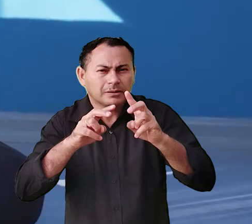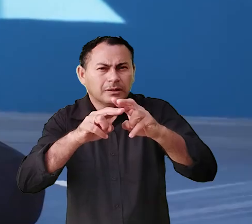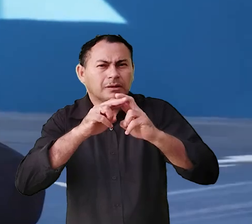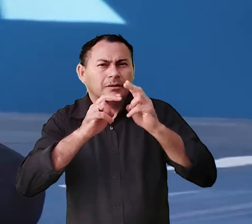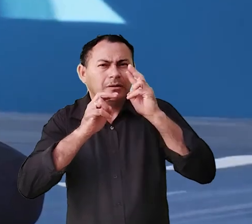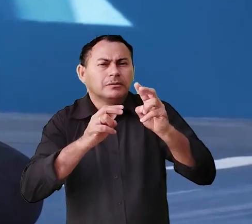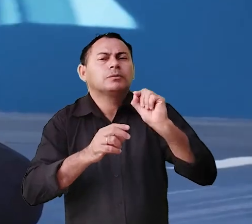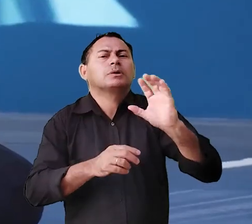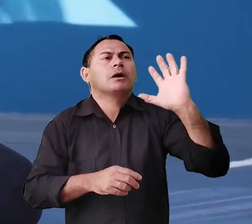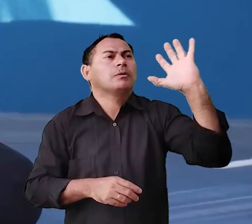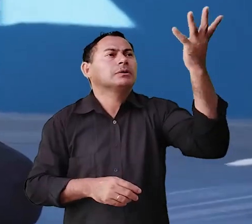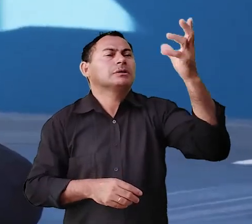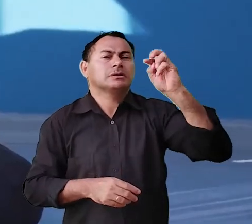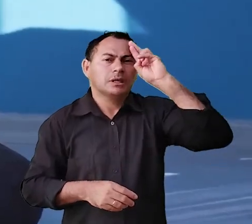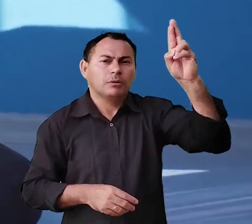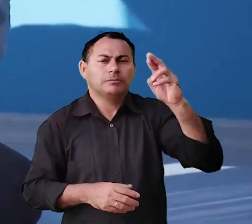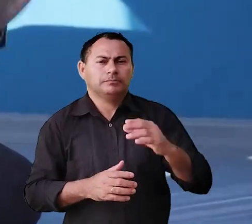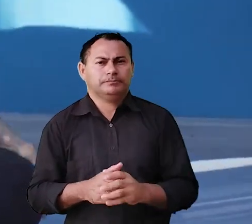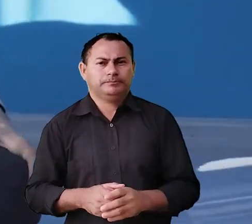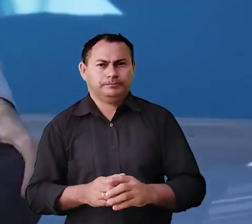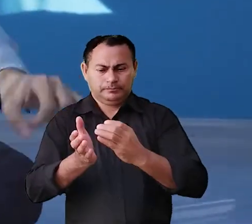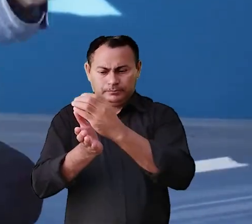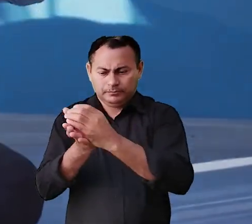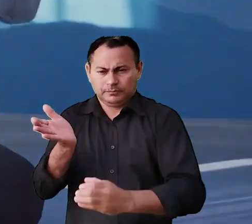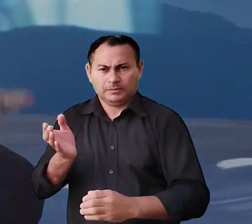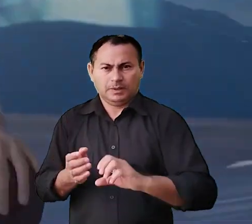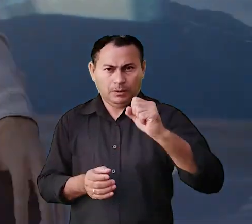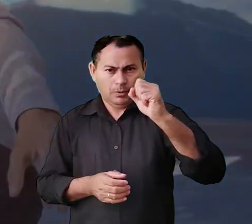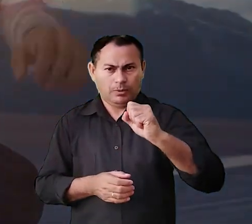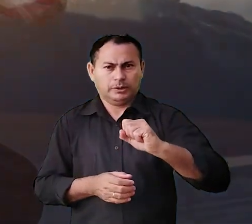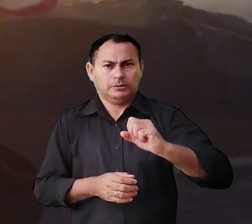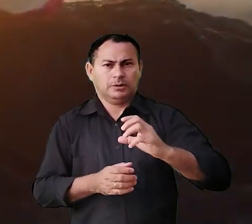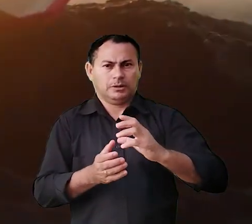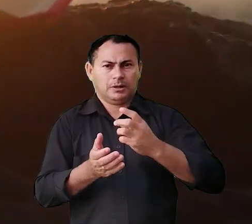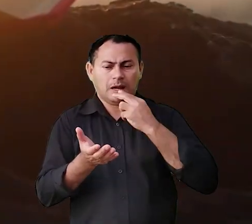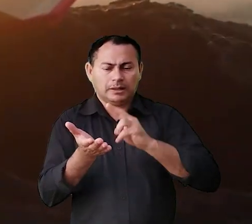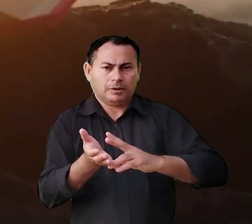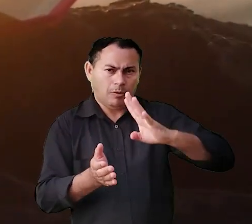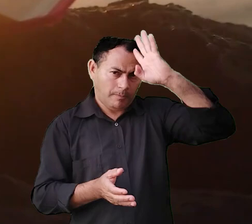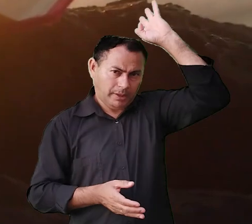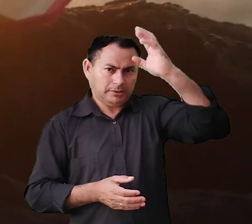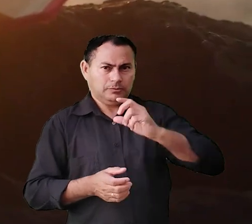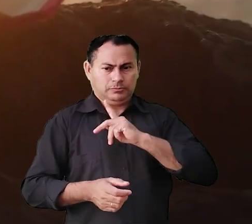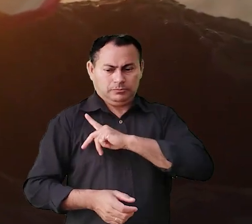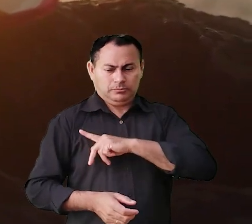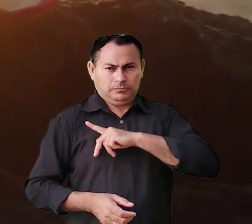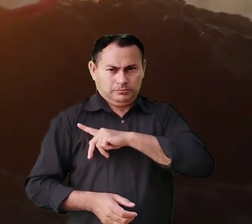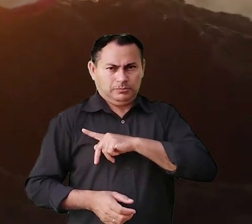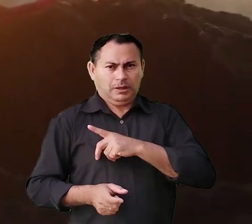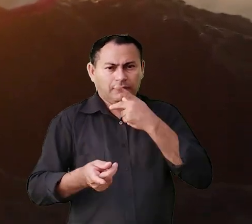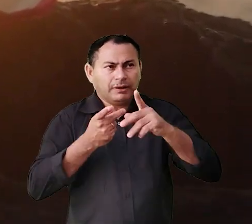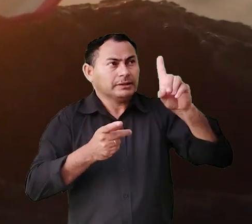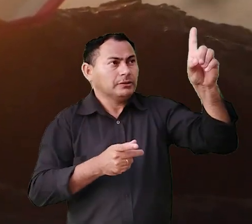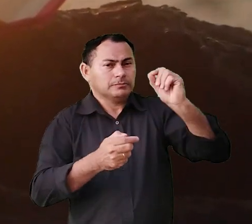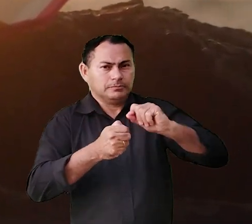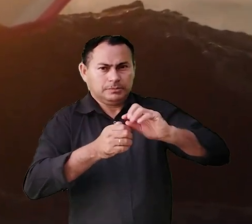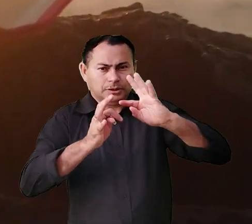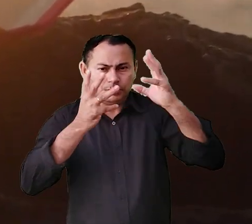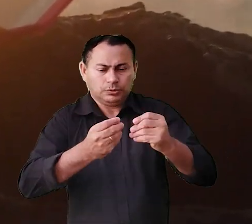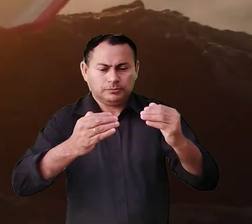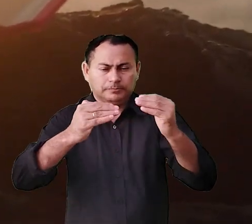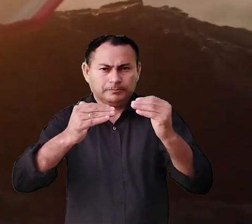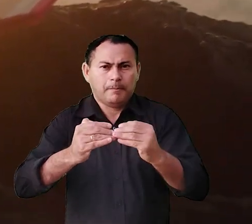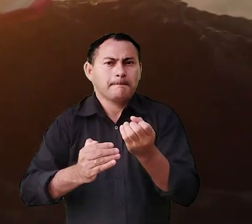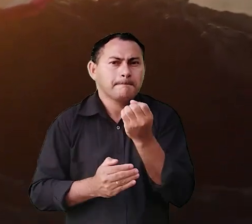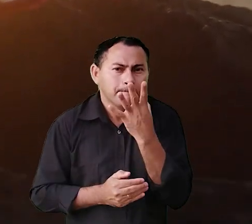mão de Deus em tudo o que está acontecendo. No capítulo 8 de Romanos, o apóstolo Paulo afirma que Deus faz com que